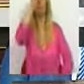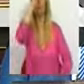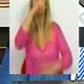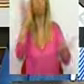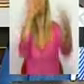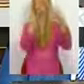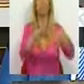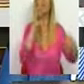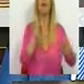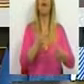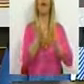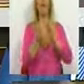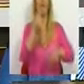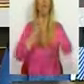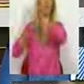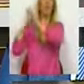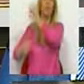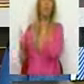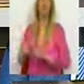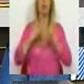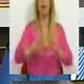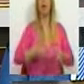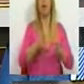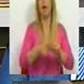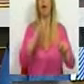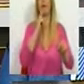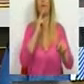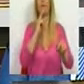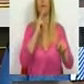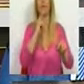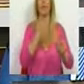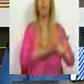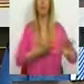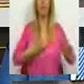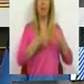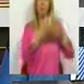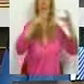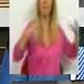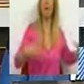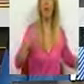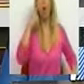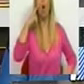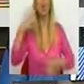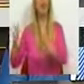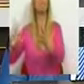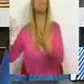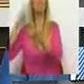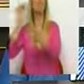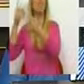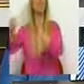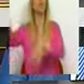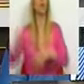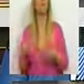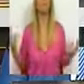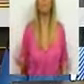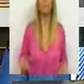desinvestimento, aumento do desemprego, olha a orquestra, a degradação dos indicadores macroeconómicos, a